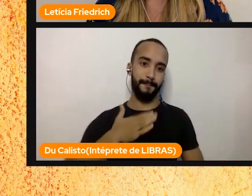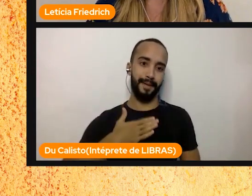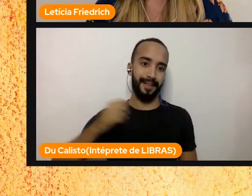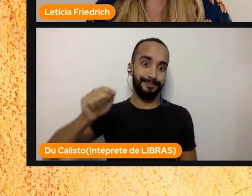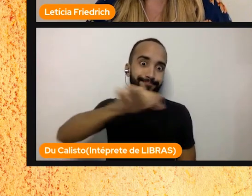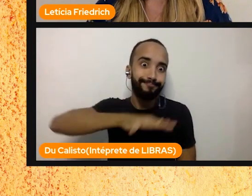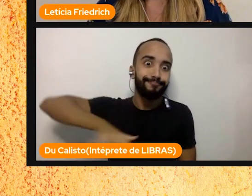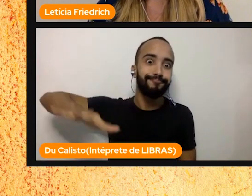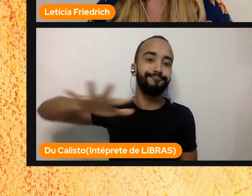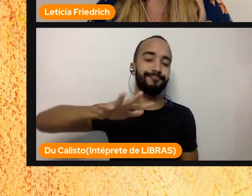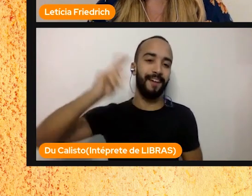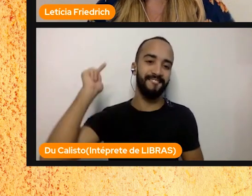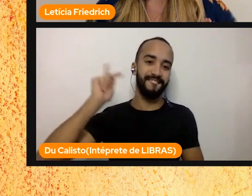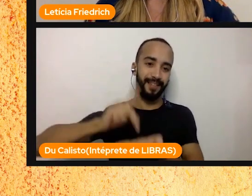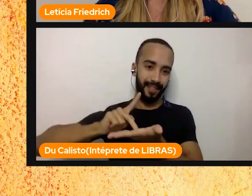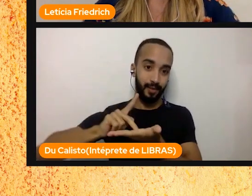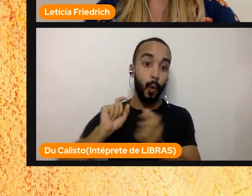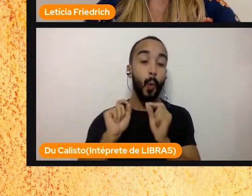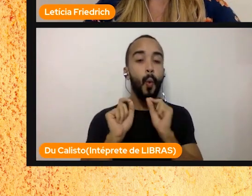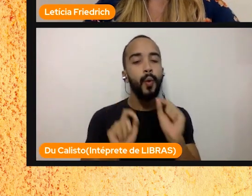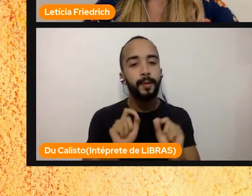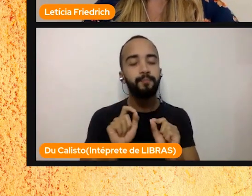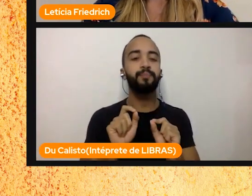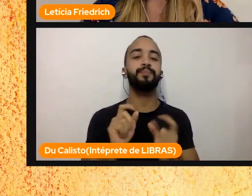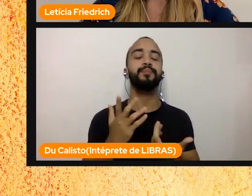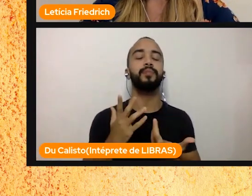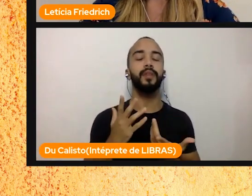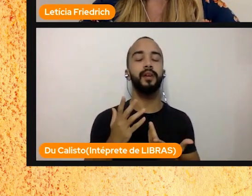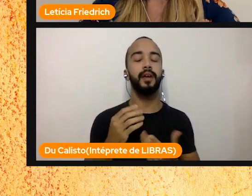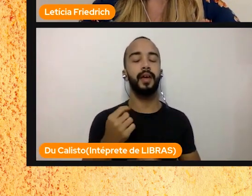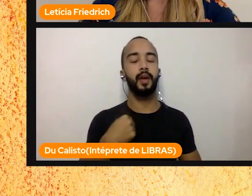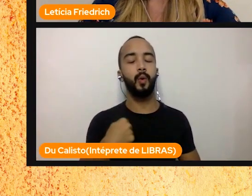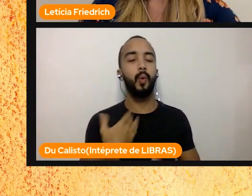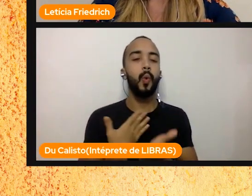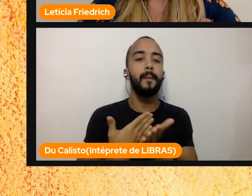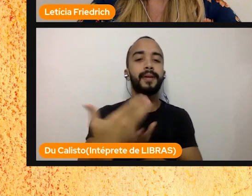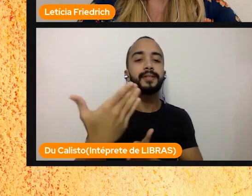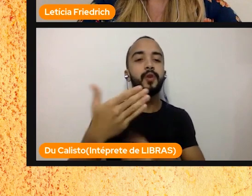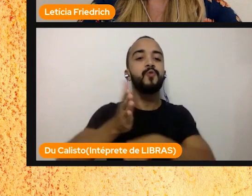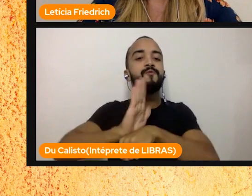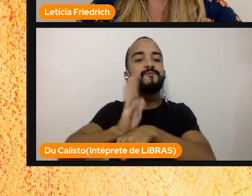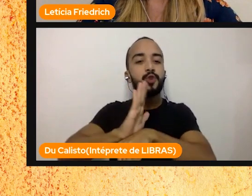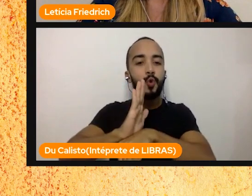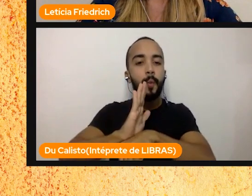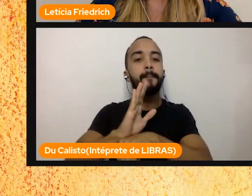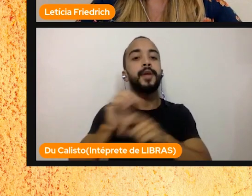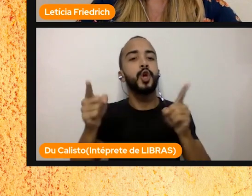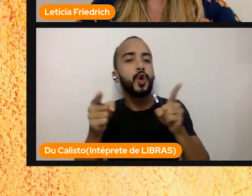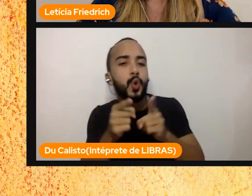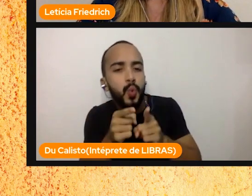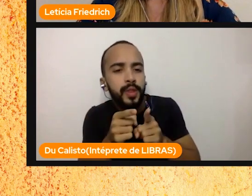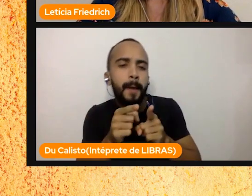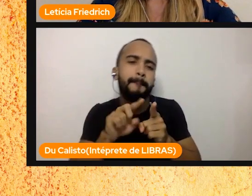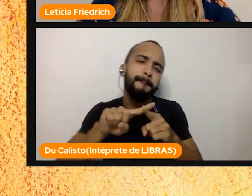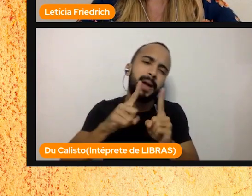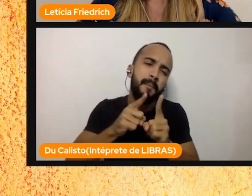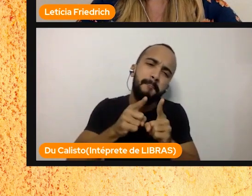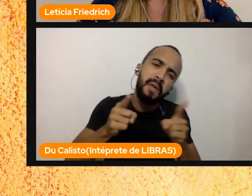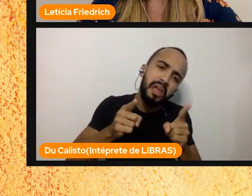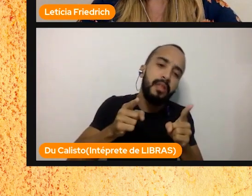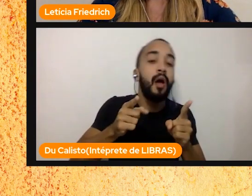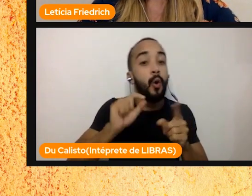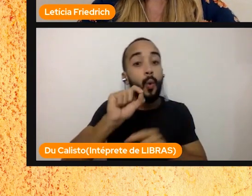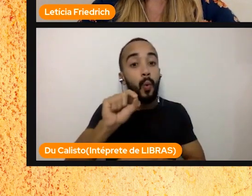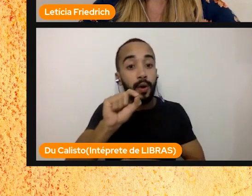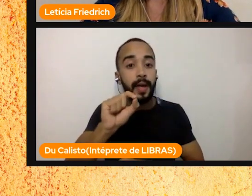fez que na verdade seria um curta-metragem, mas terminou virando um média-metragem, chamado Pedrinho, a Estrela da Sorte. Né, só para quem não conhece, é um